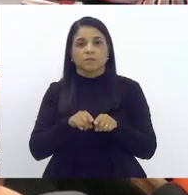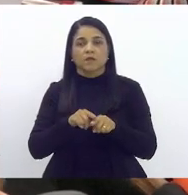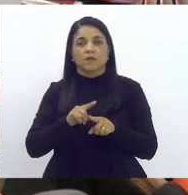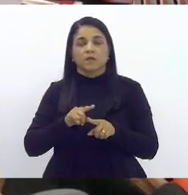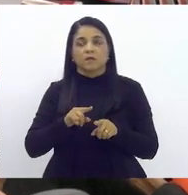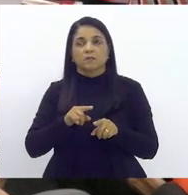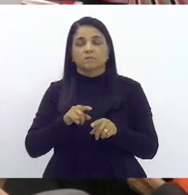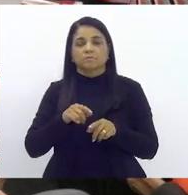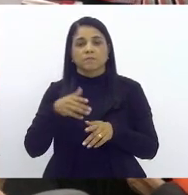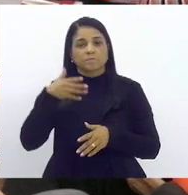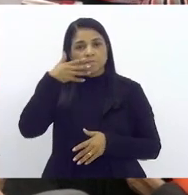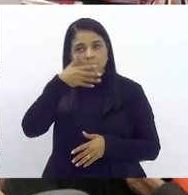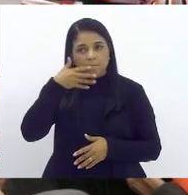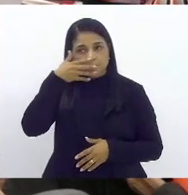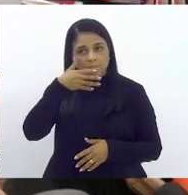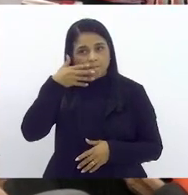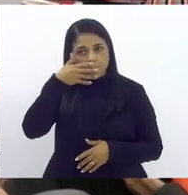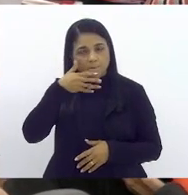tem